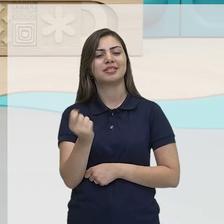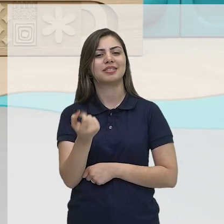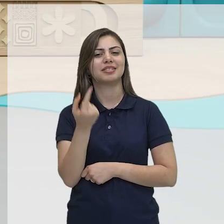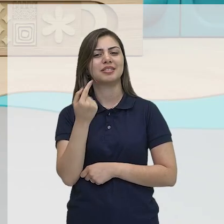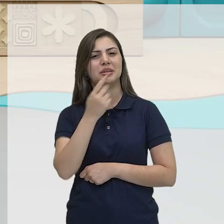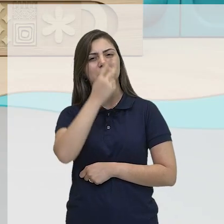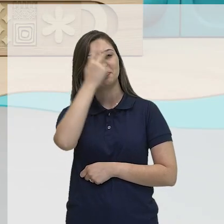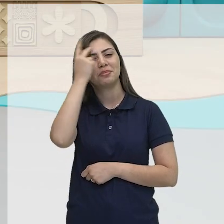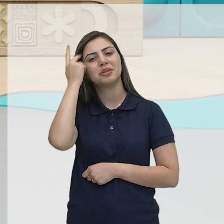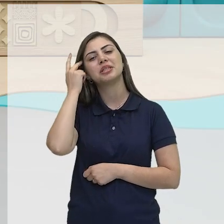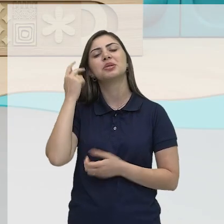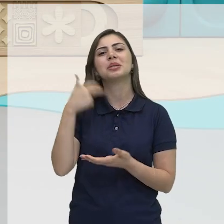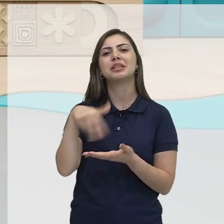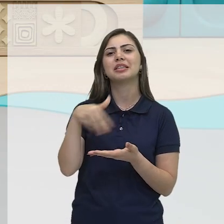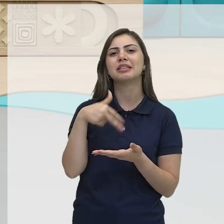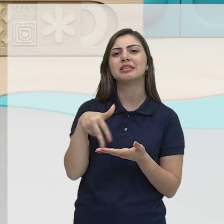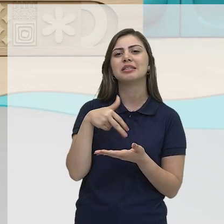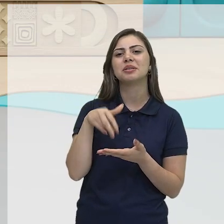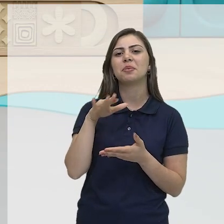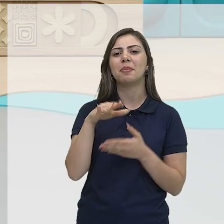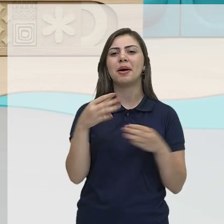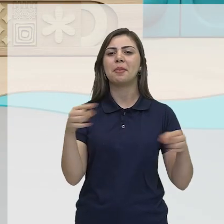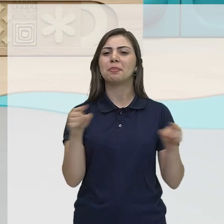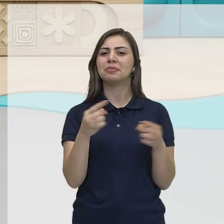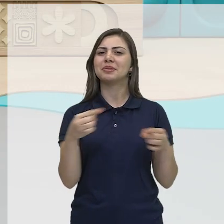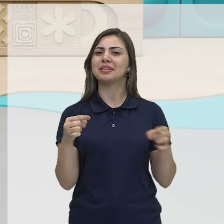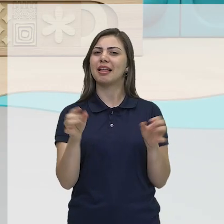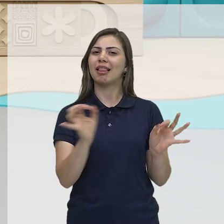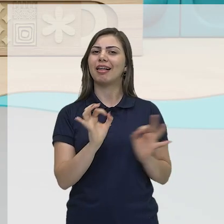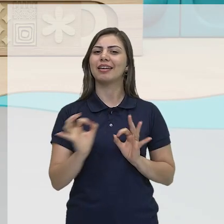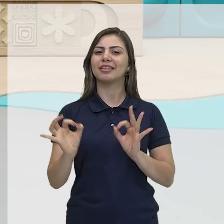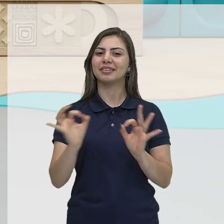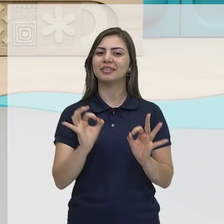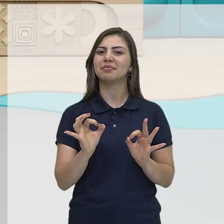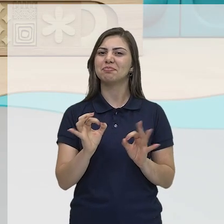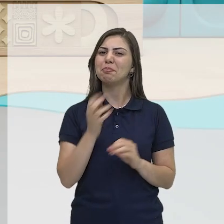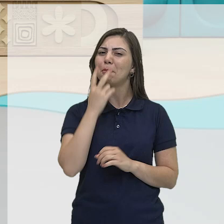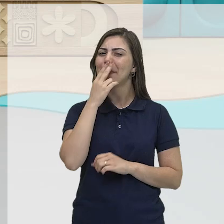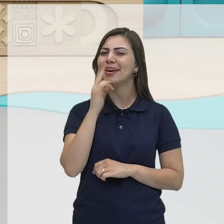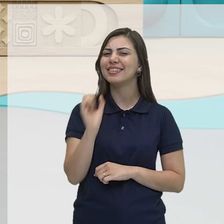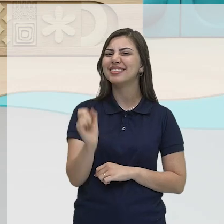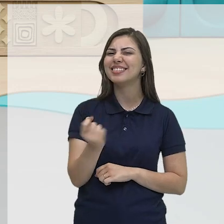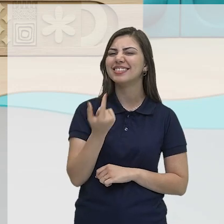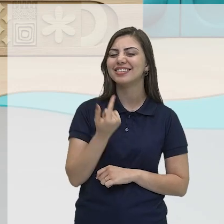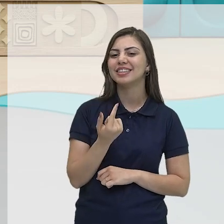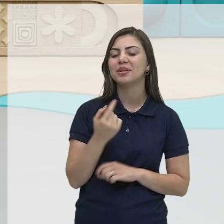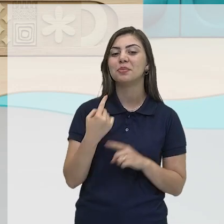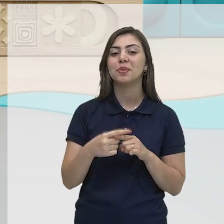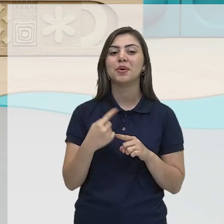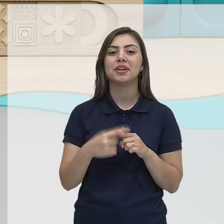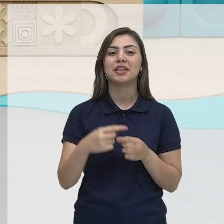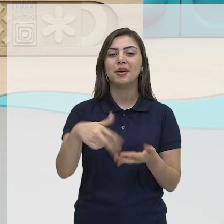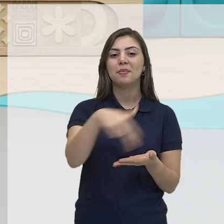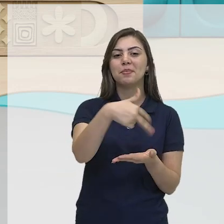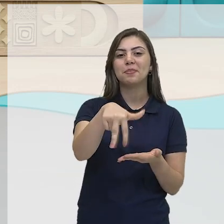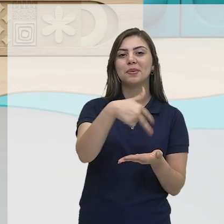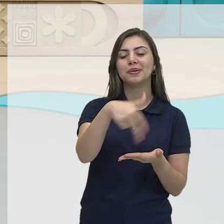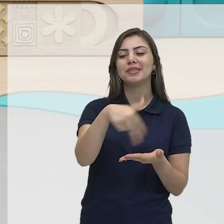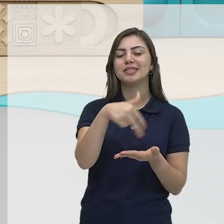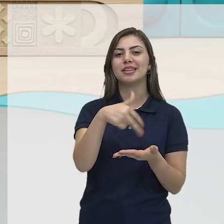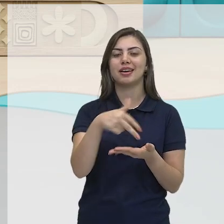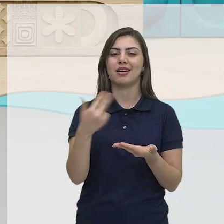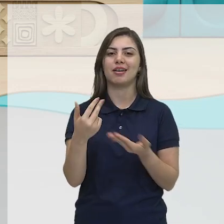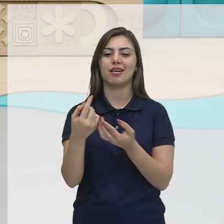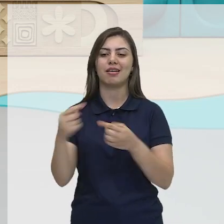esse pessoal dançando e não tem uma música tocando? Fica, né? Justamente porque música e dança eles andam quase